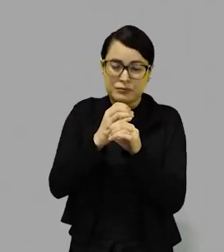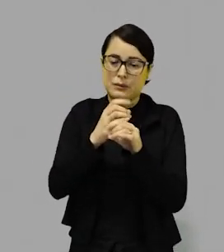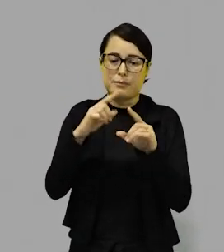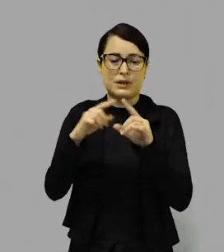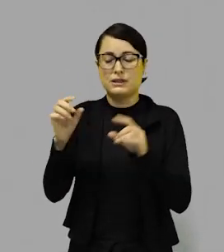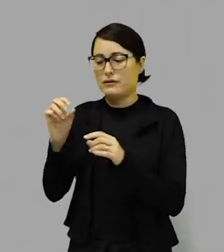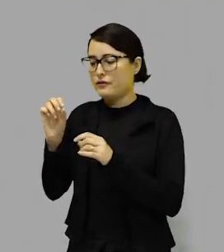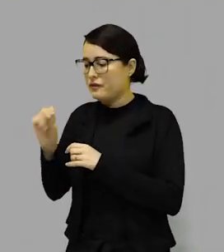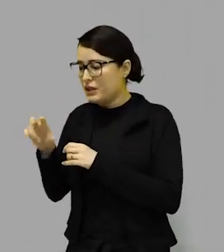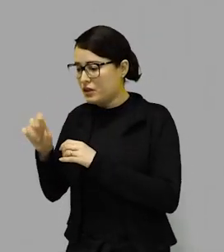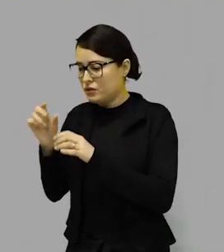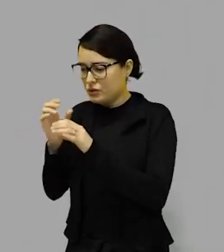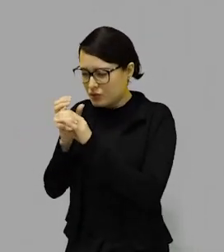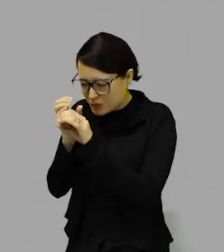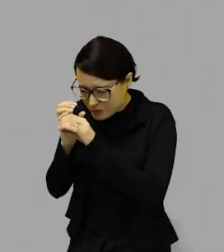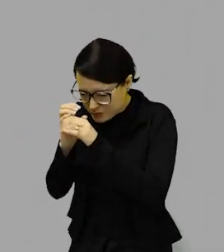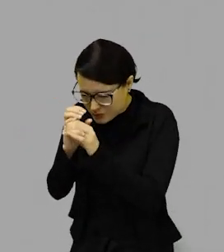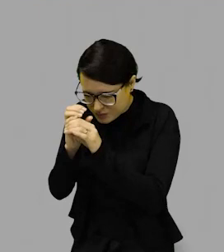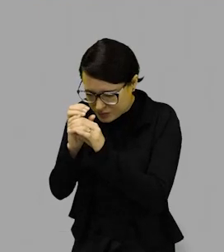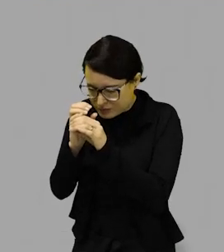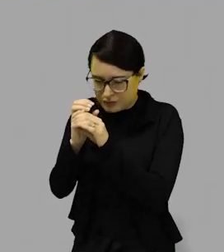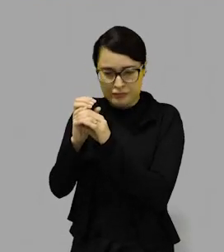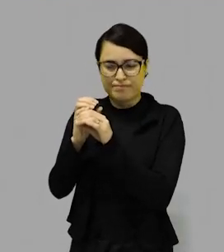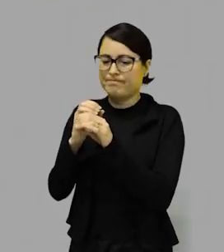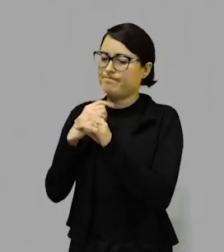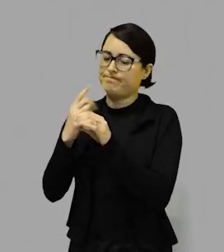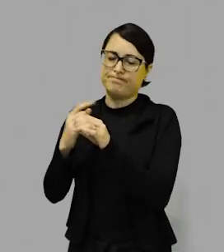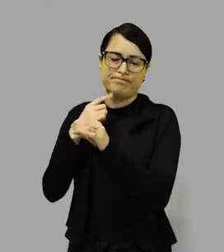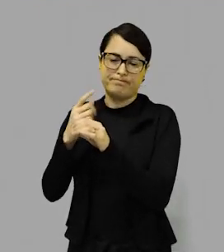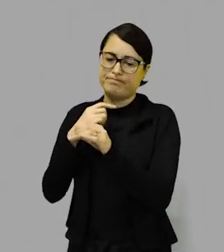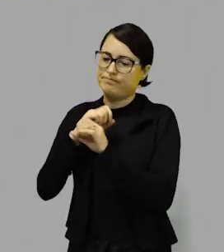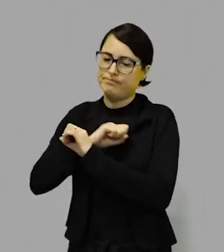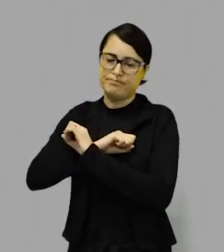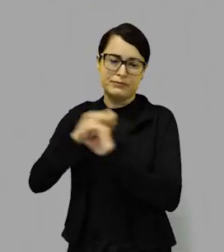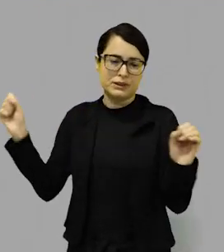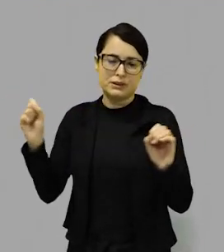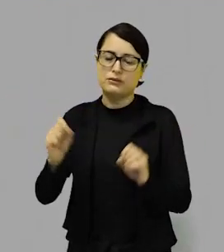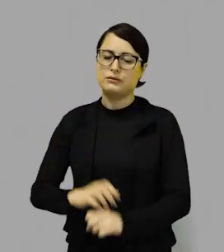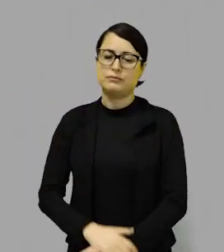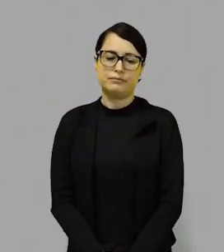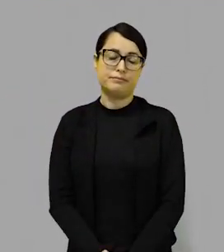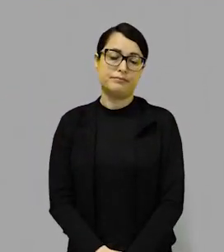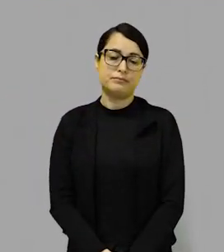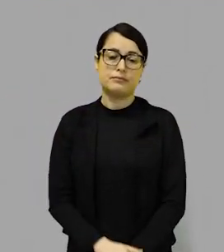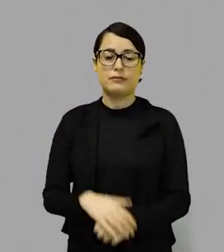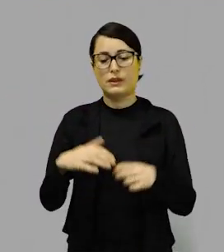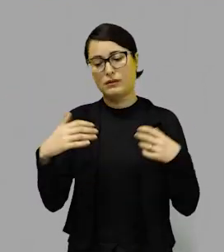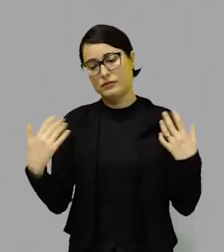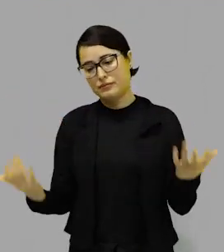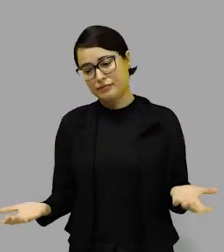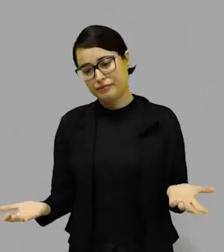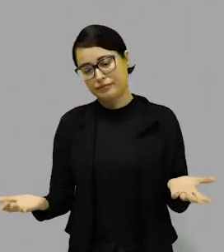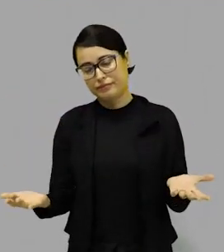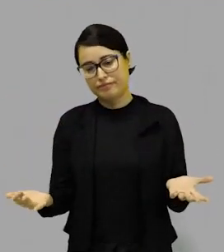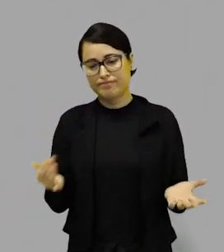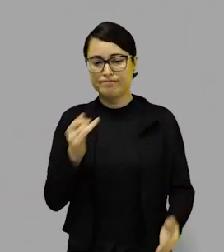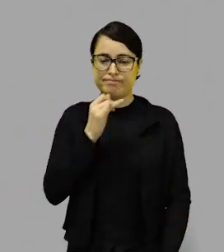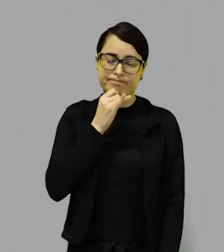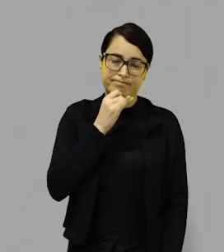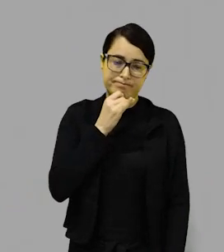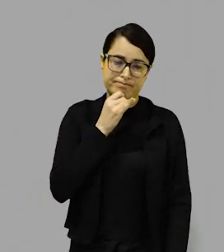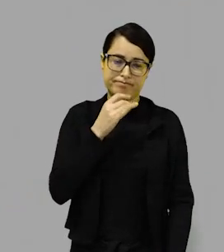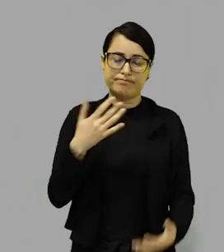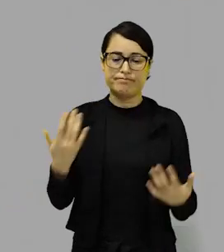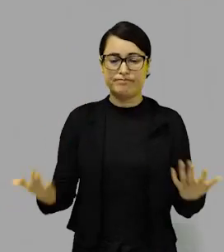mas vírus, pelo microscópio óptico, é impossível. E, infelizmente, né, no